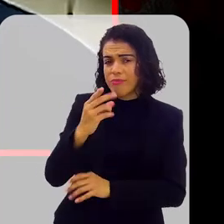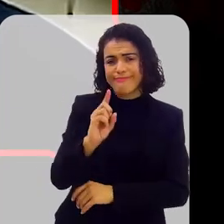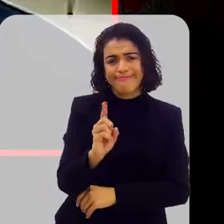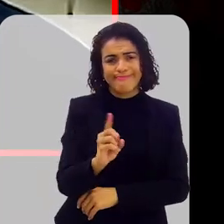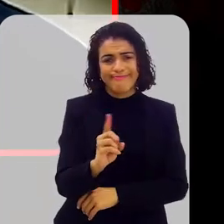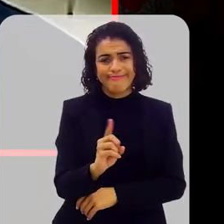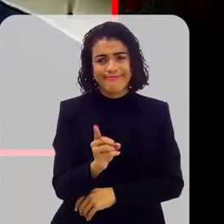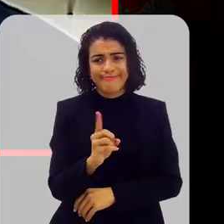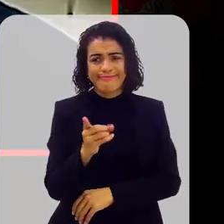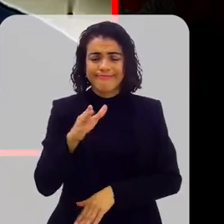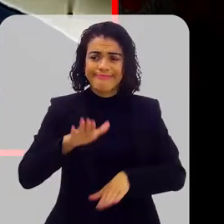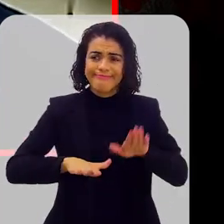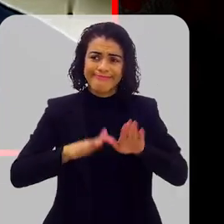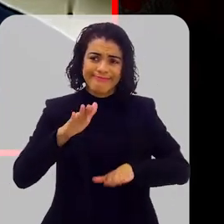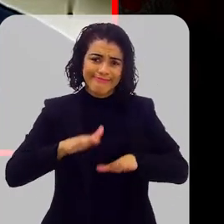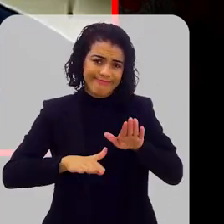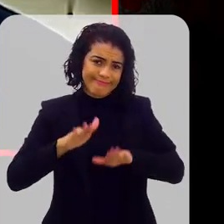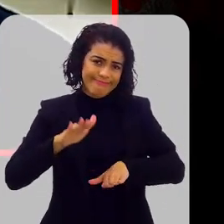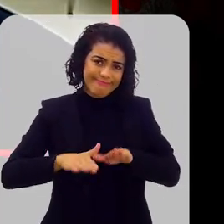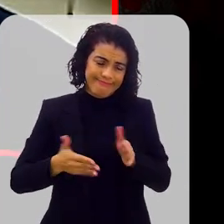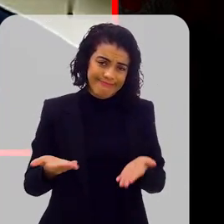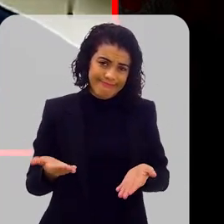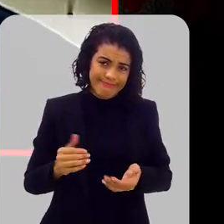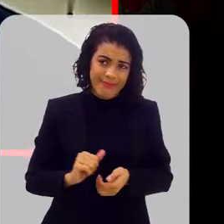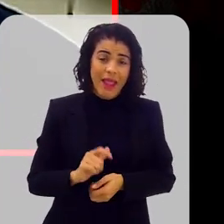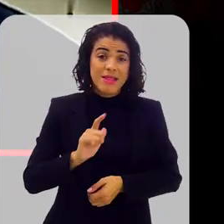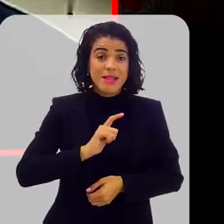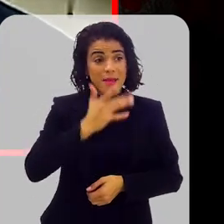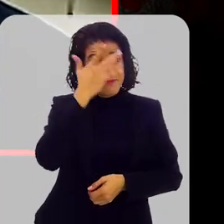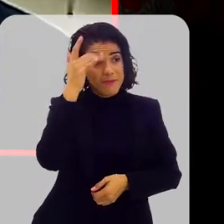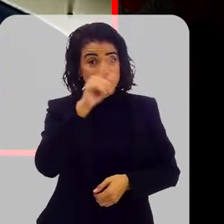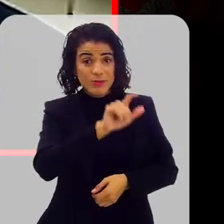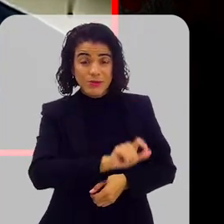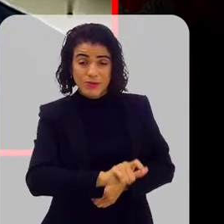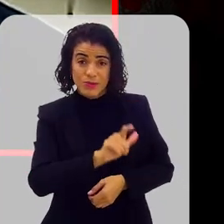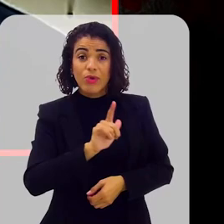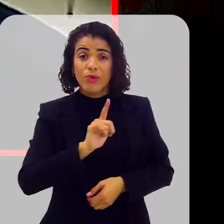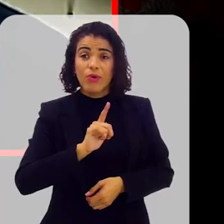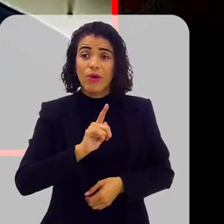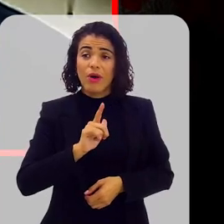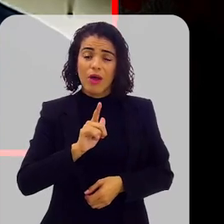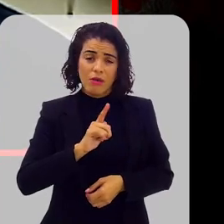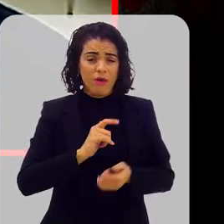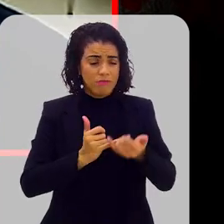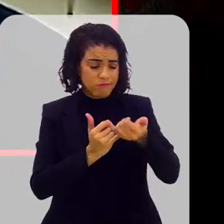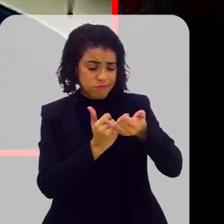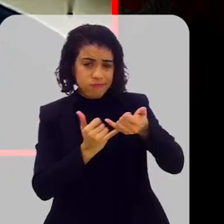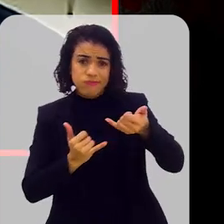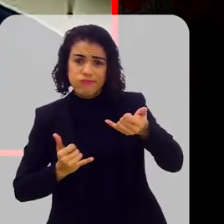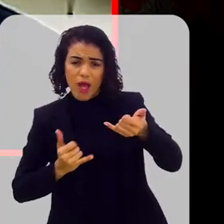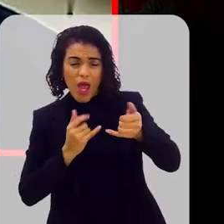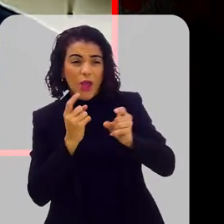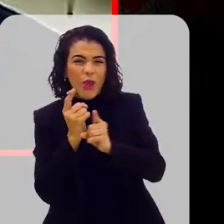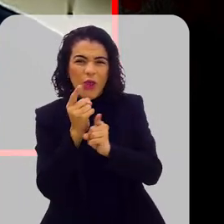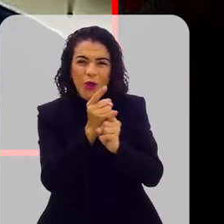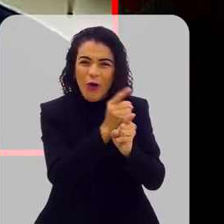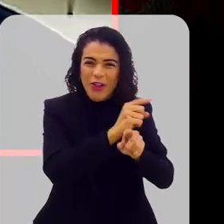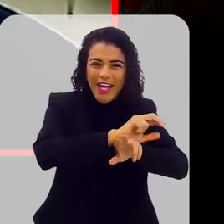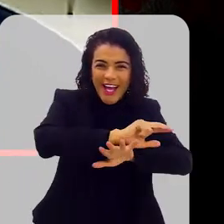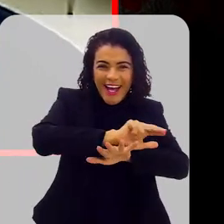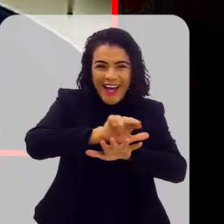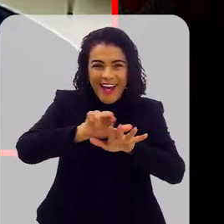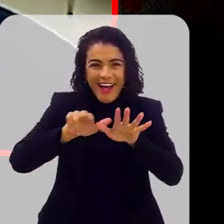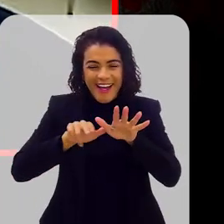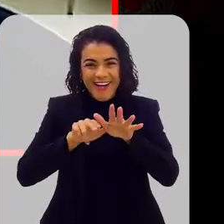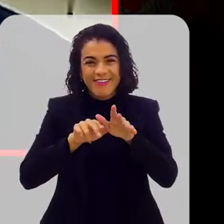surgir ou não. O indivíduo pode ter a vida inteira mesmo que ter um pólipo na vida, né? Mas tem pessoas que, eventualmente, você faz uma colonoscopia, você pode